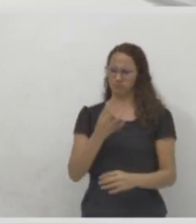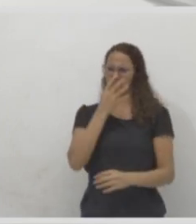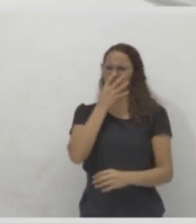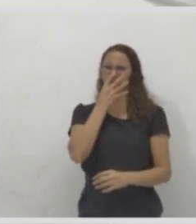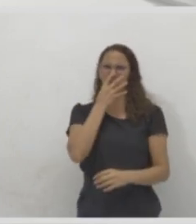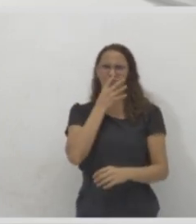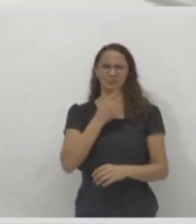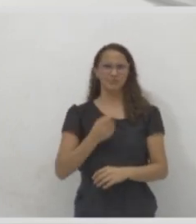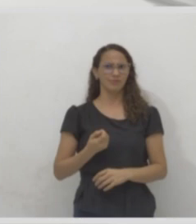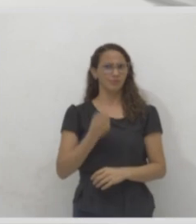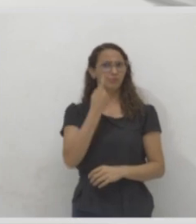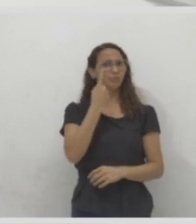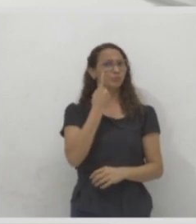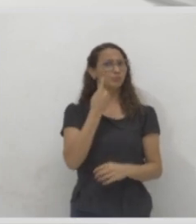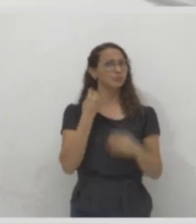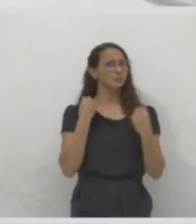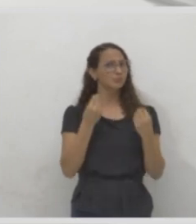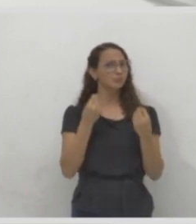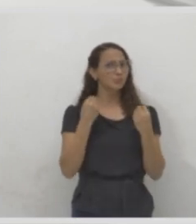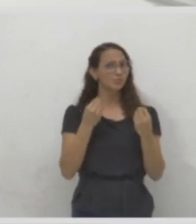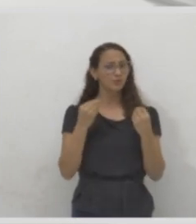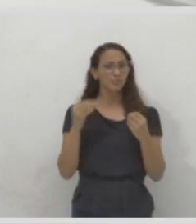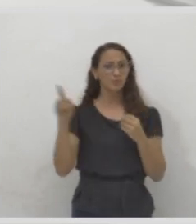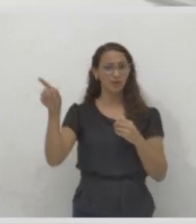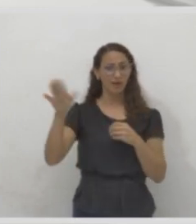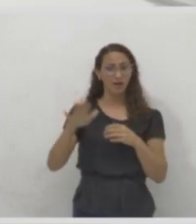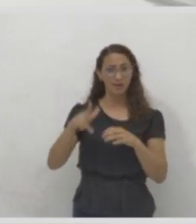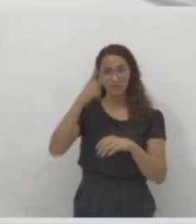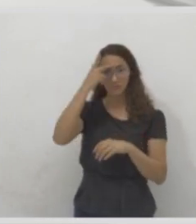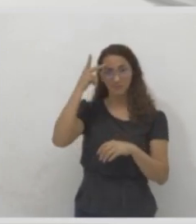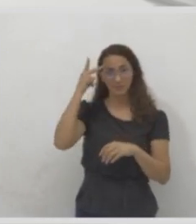tanto os europeus que eles pensaram numa forma de